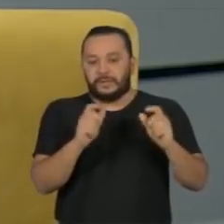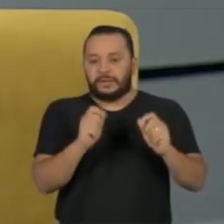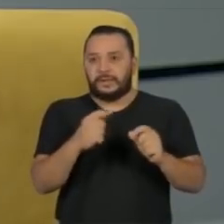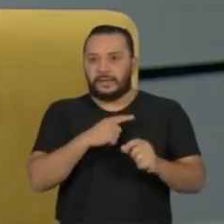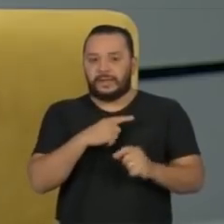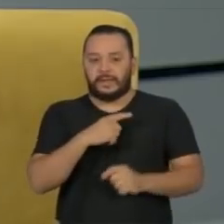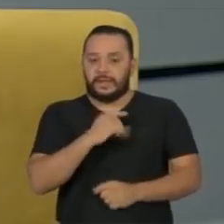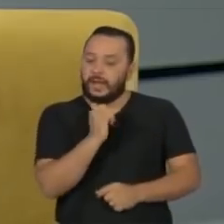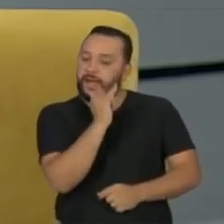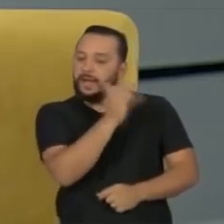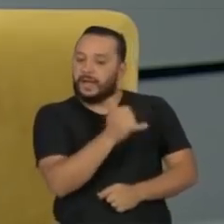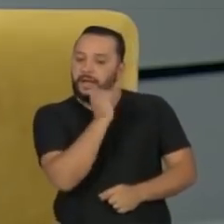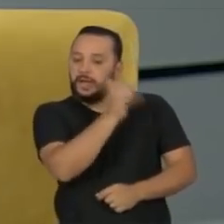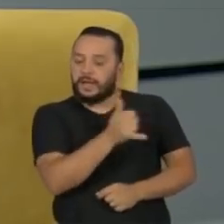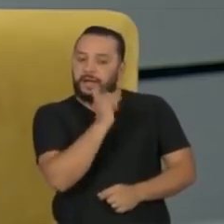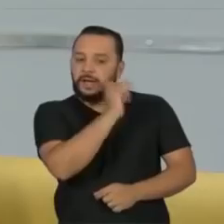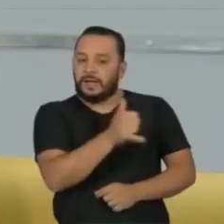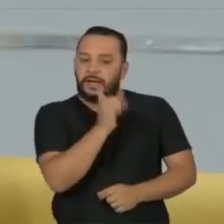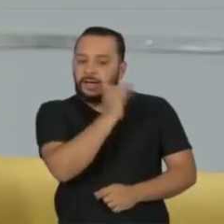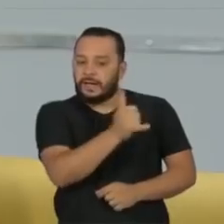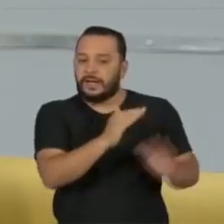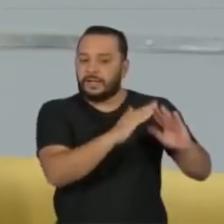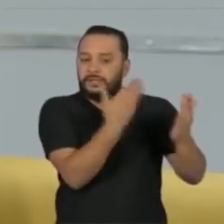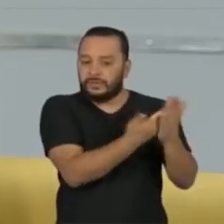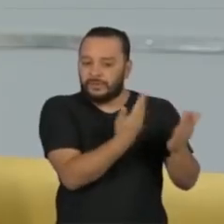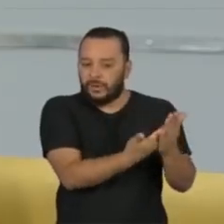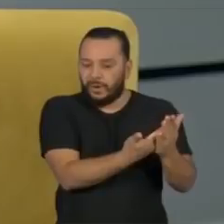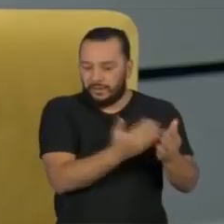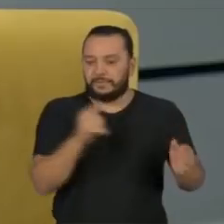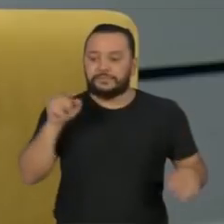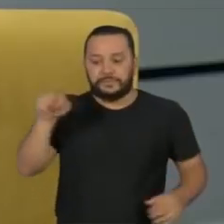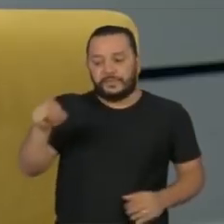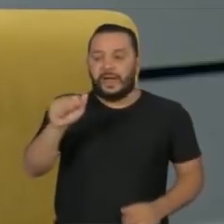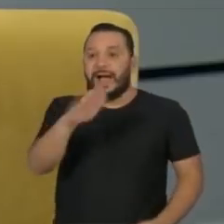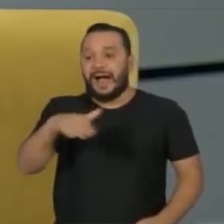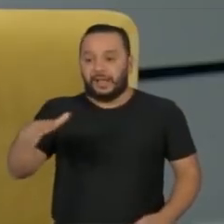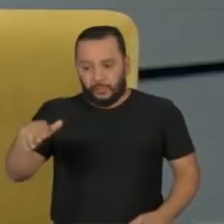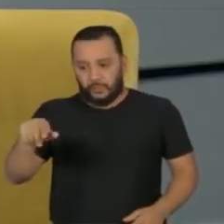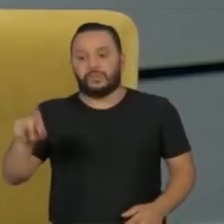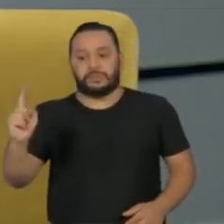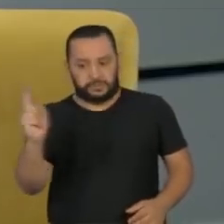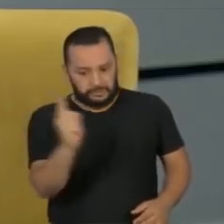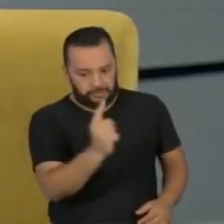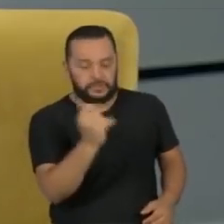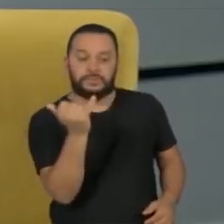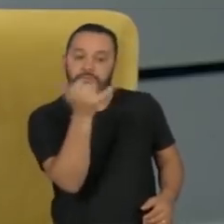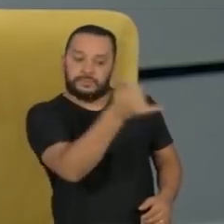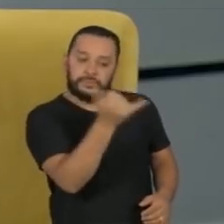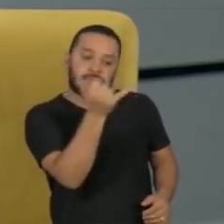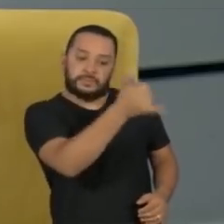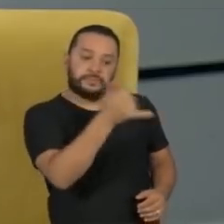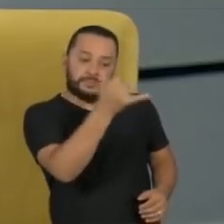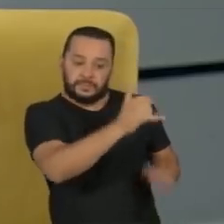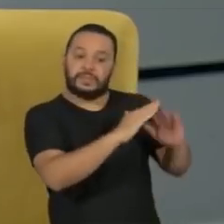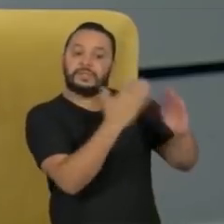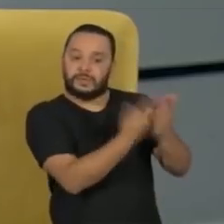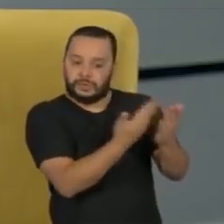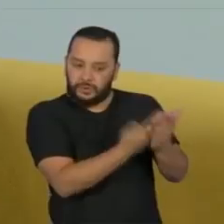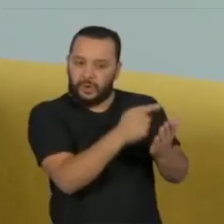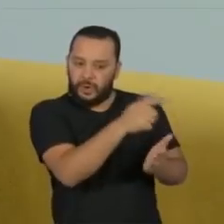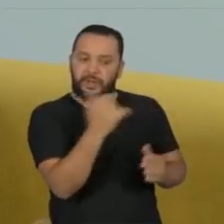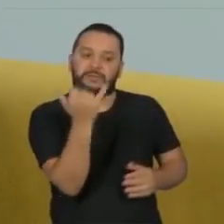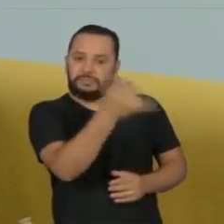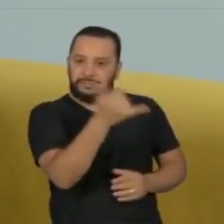na crítica. E o aluno também tem que sentir que nós estamos com escuta para a questão dele. porque são